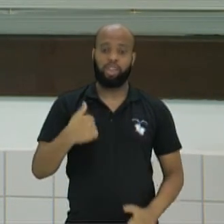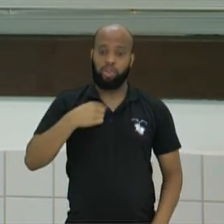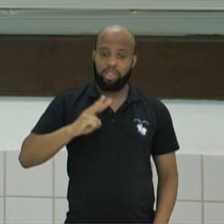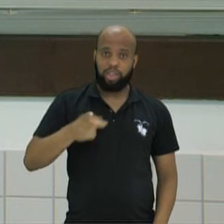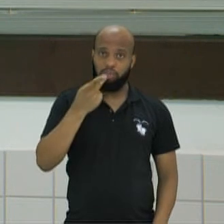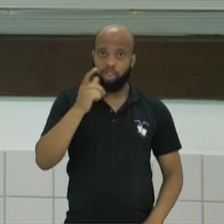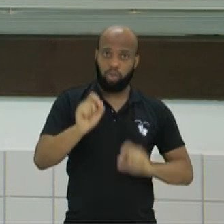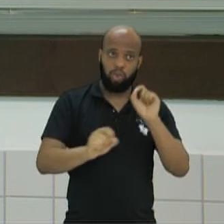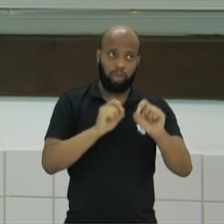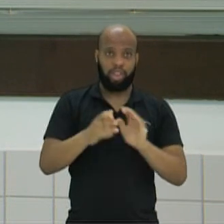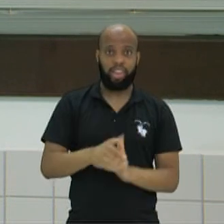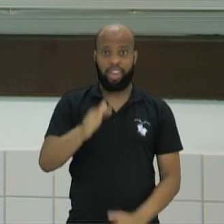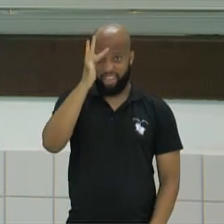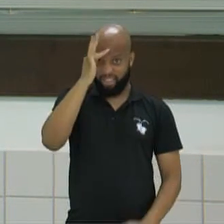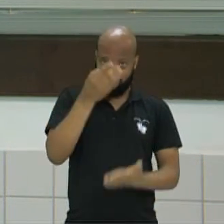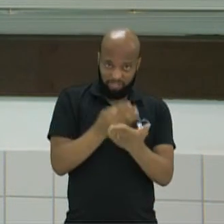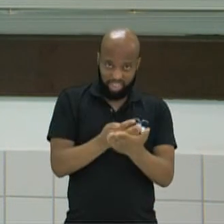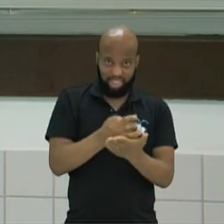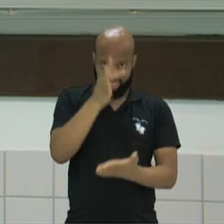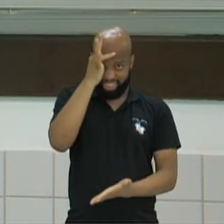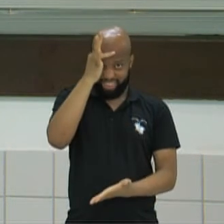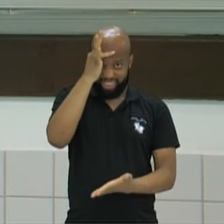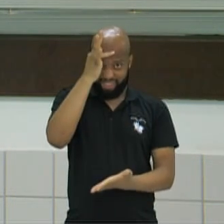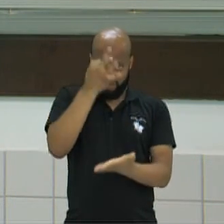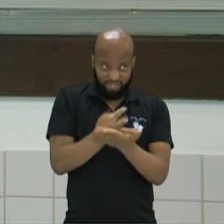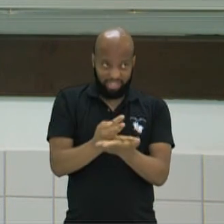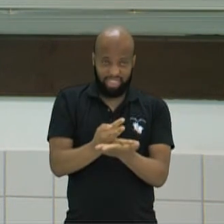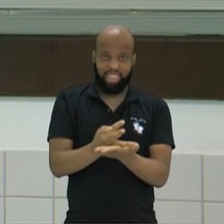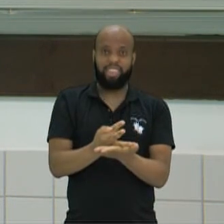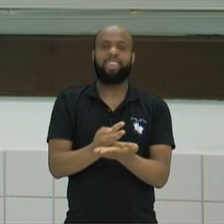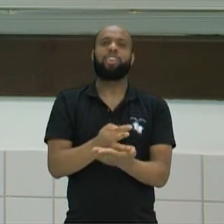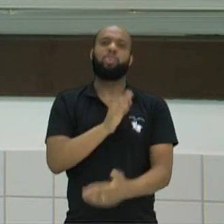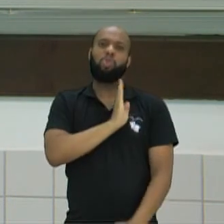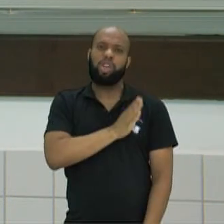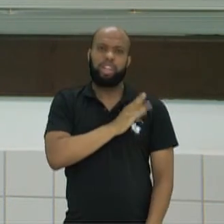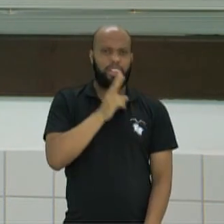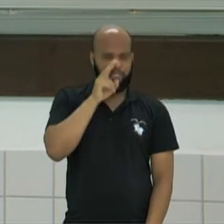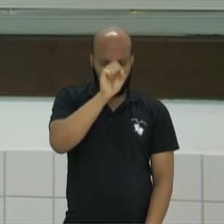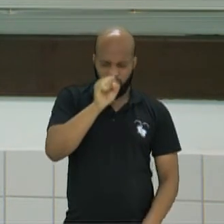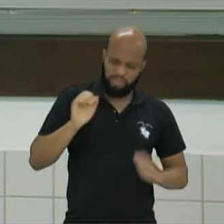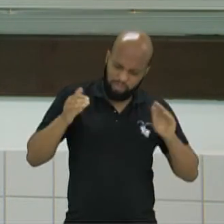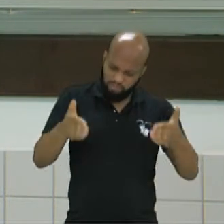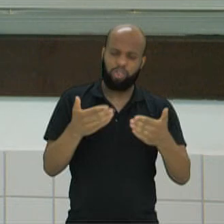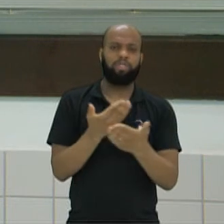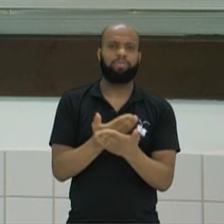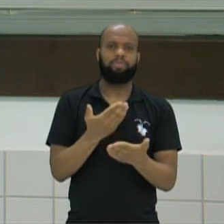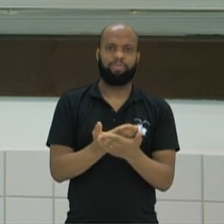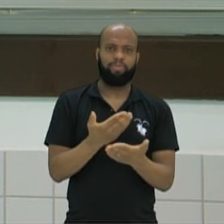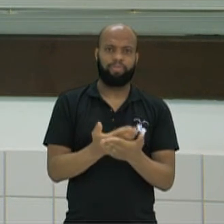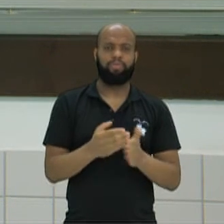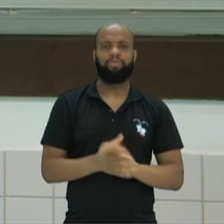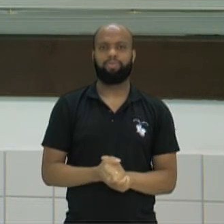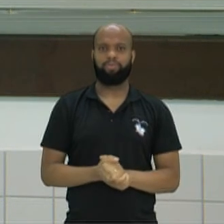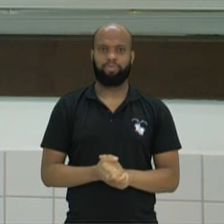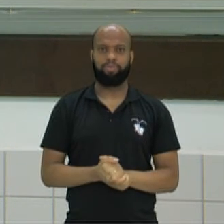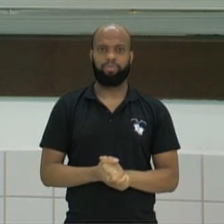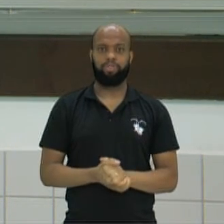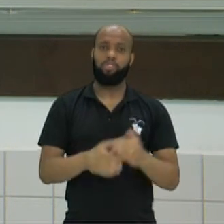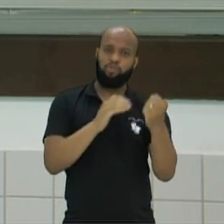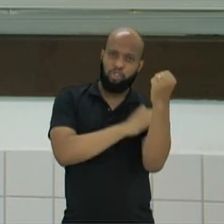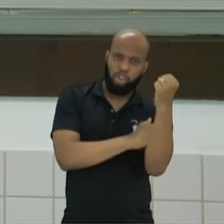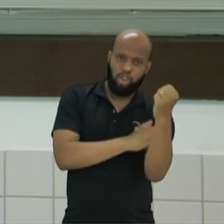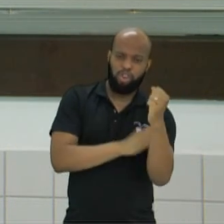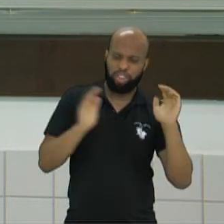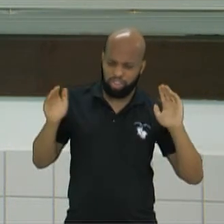termino a nossa aula fazendo o seguinte: fé no coração. Opa, como é que é aqui? Força nos estudos. Fé, força,